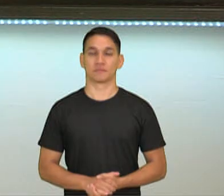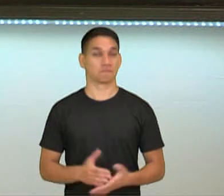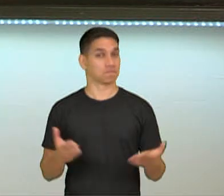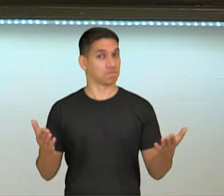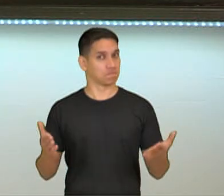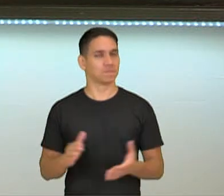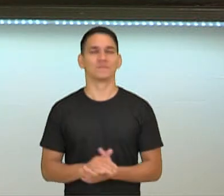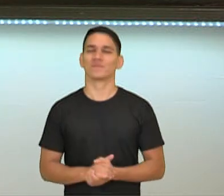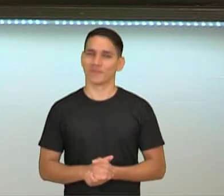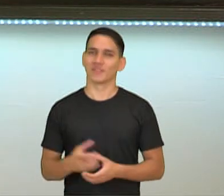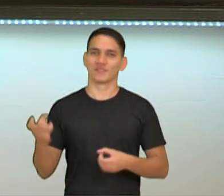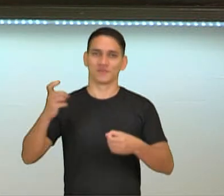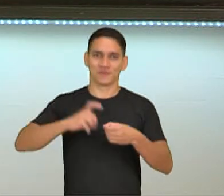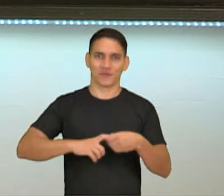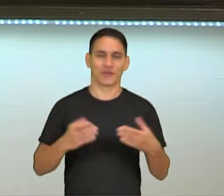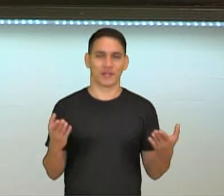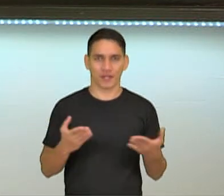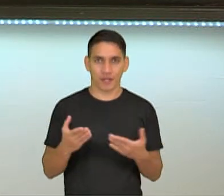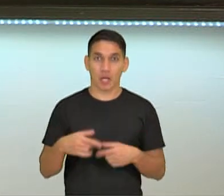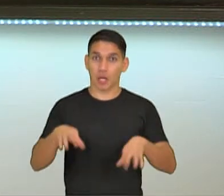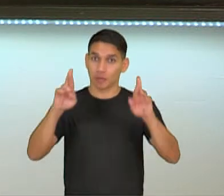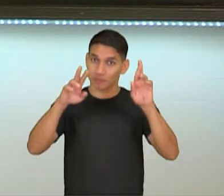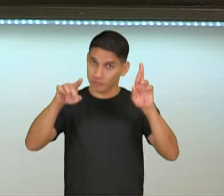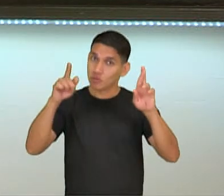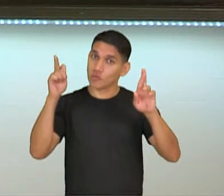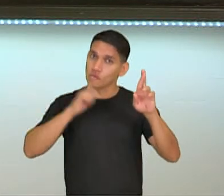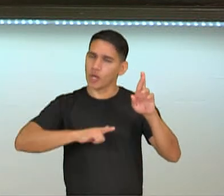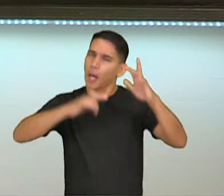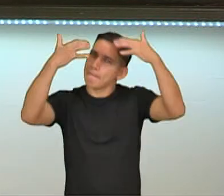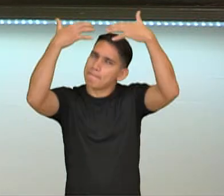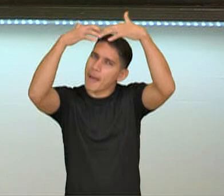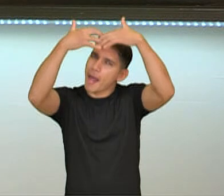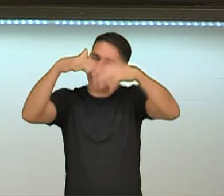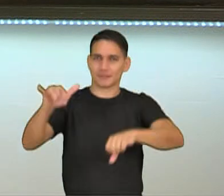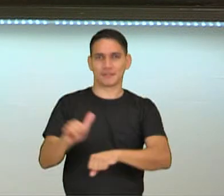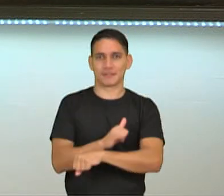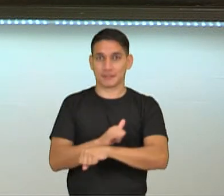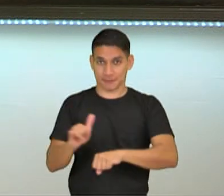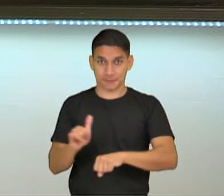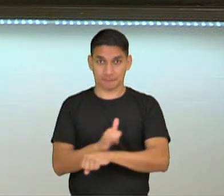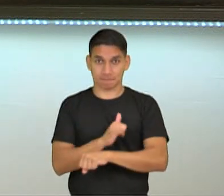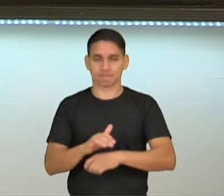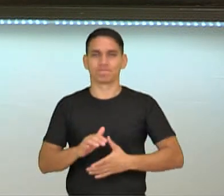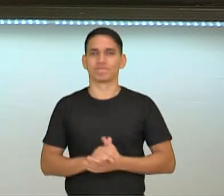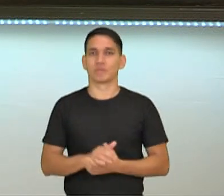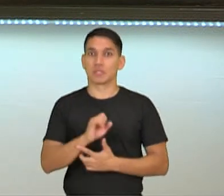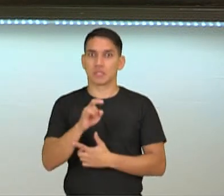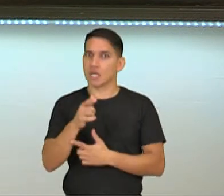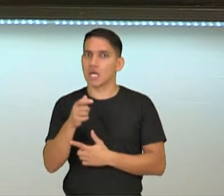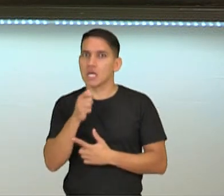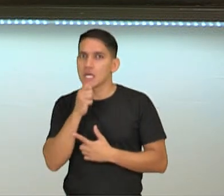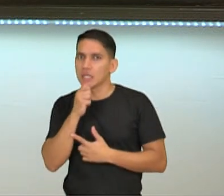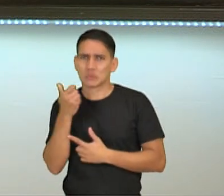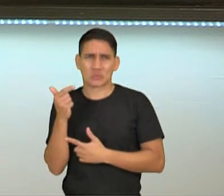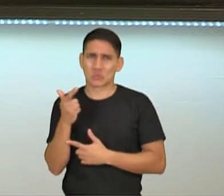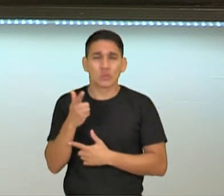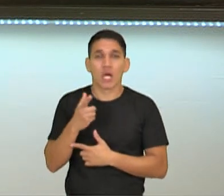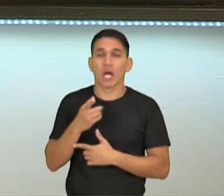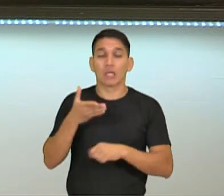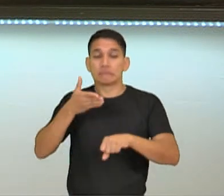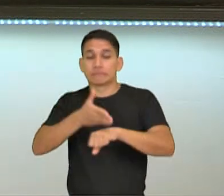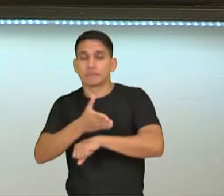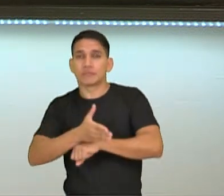Olá, pessoal, então retornando, né? Eu espero que vocês tenham pensado numa estratégia, né? Então, se vocês não têm acesso aí aos